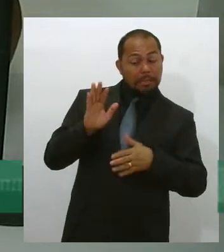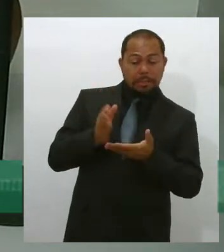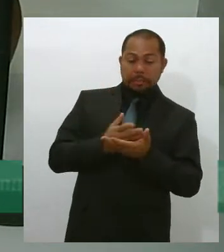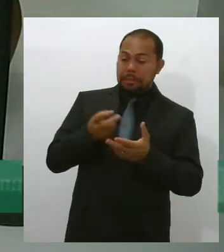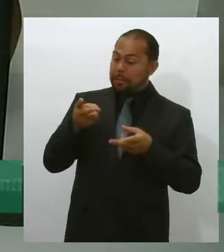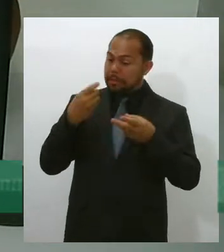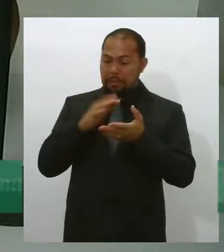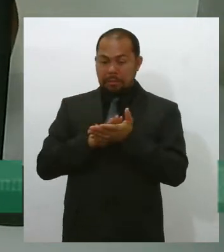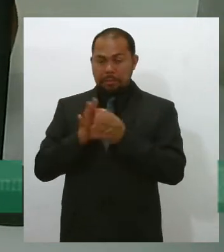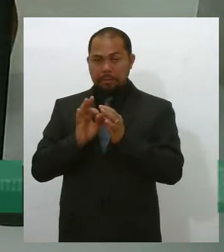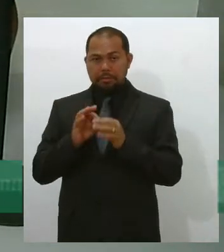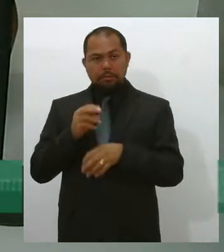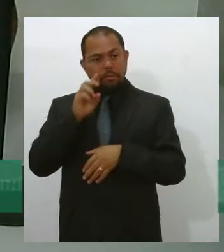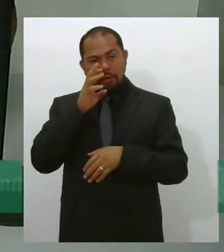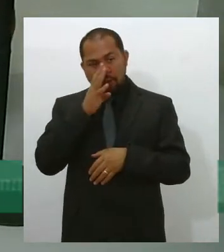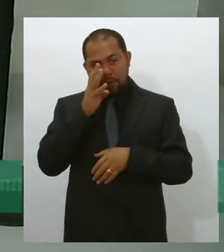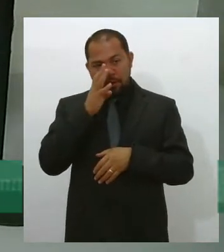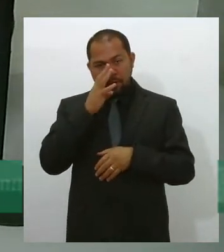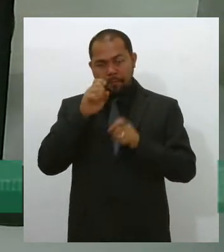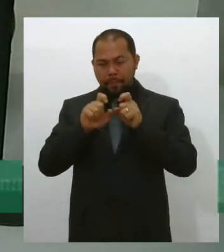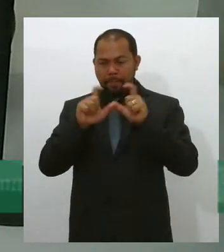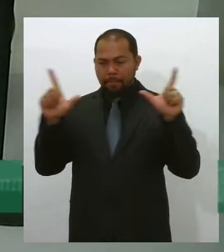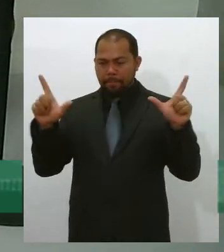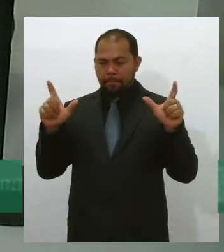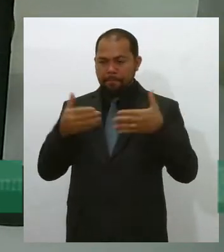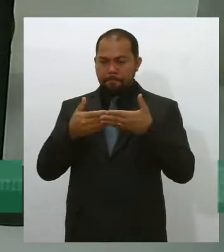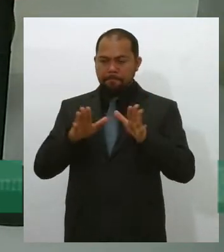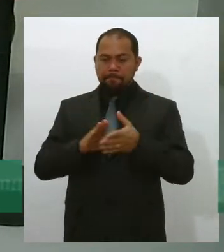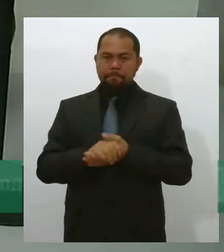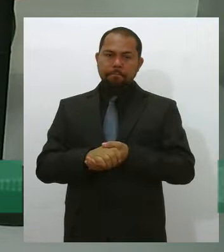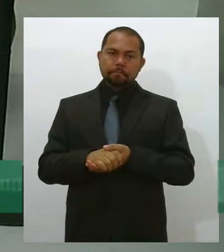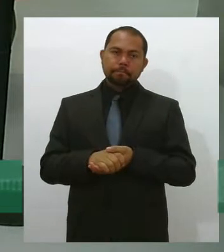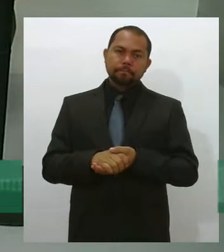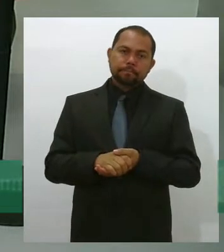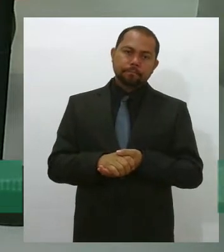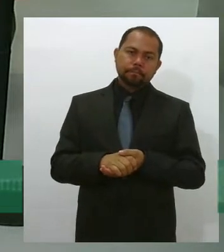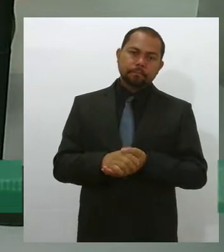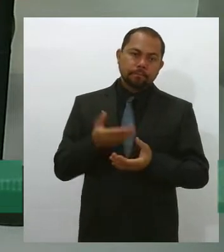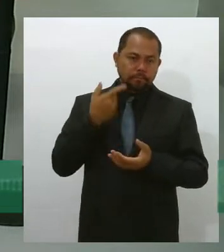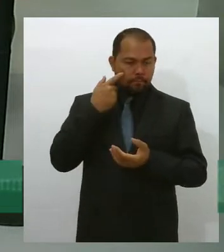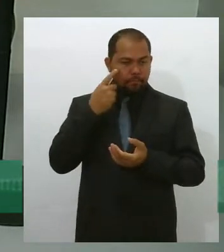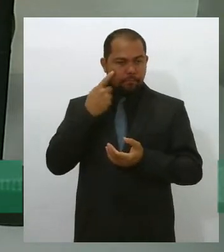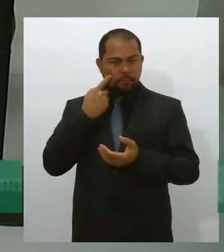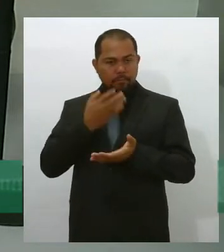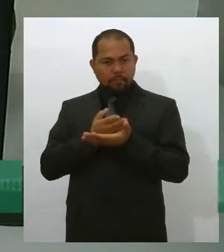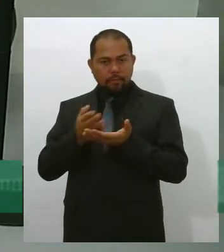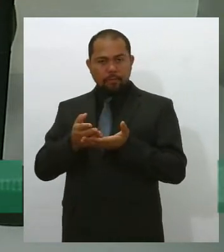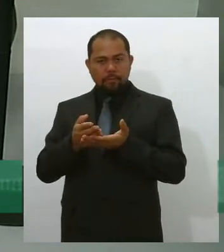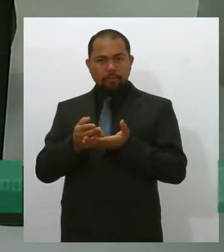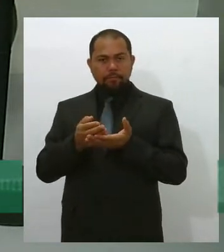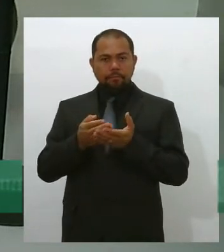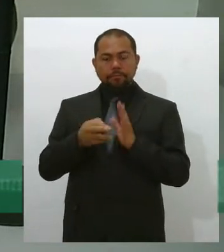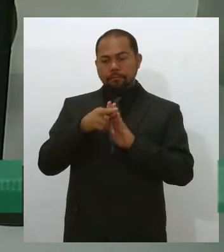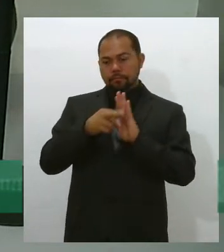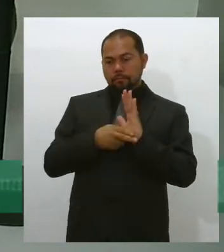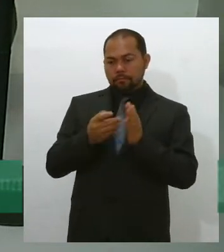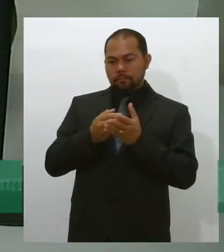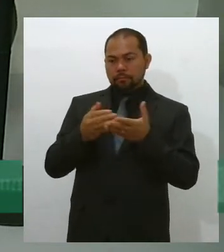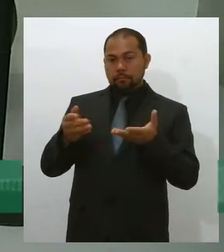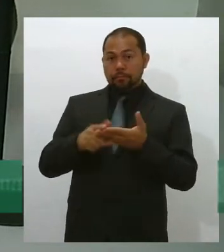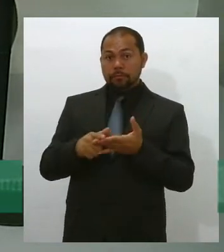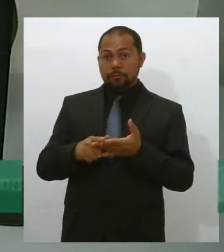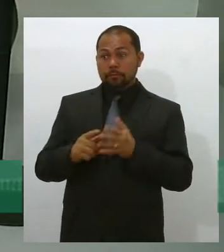programação de TV aberta Marcos como vimos aí né No início do programa que eu falei o autor do projeto afirma que o objetivo